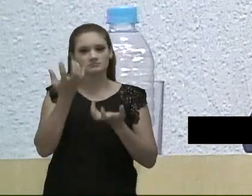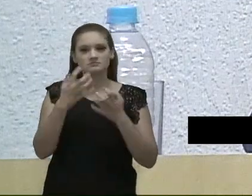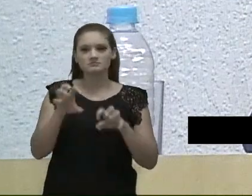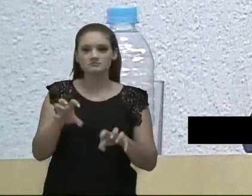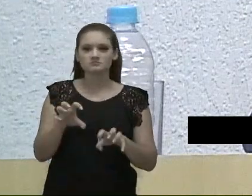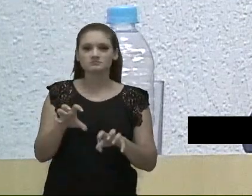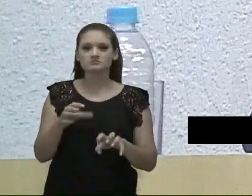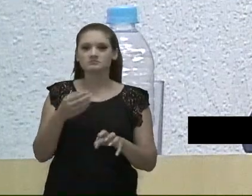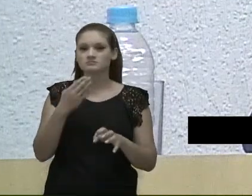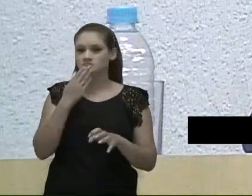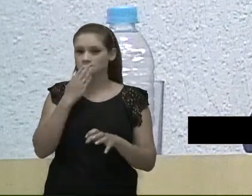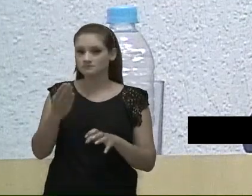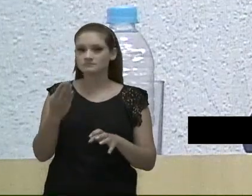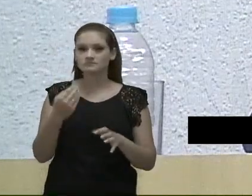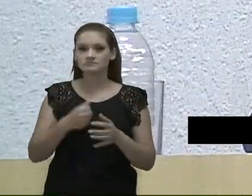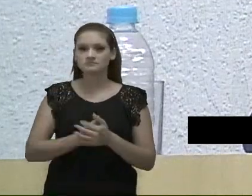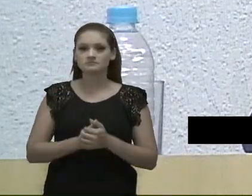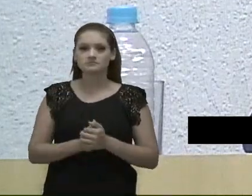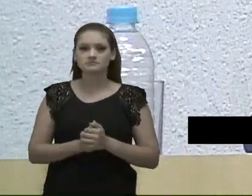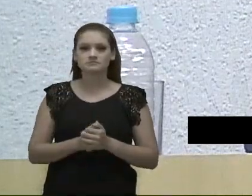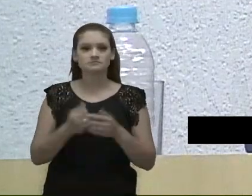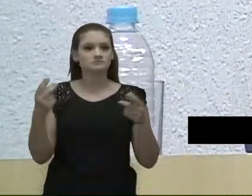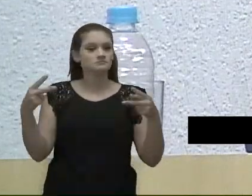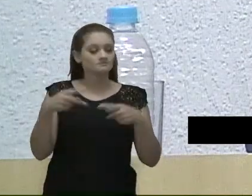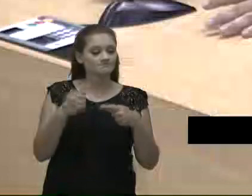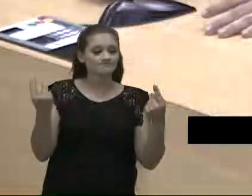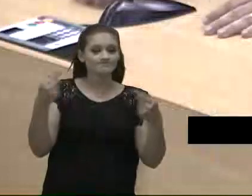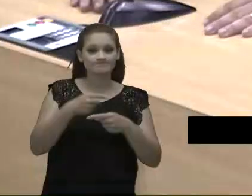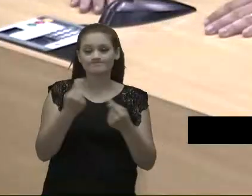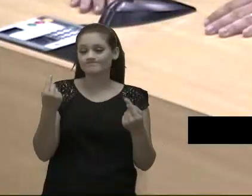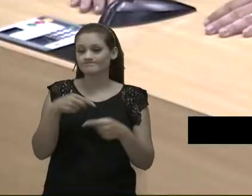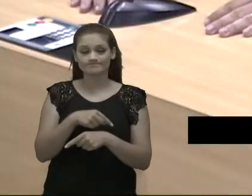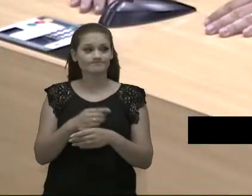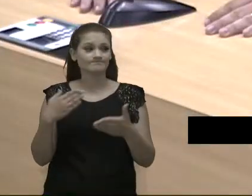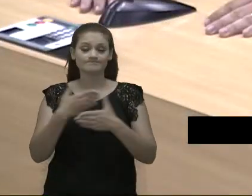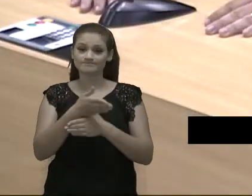problema, mas eu peço que o senhor não fique interferindo. Eu peço que o senhor não